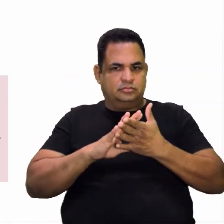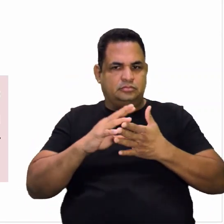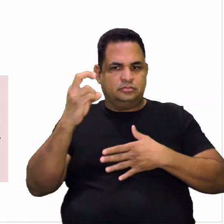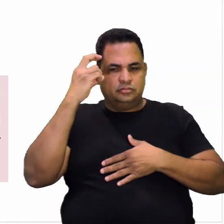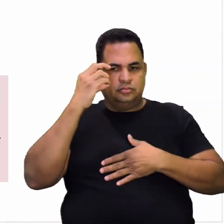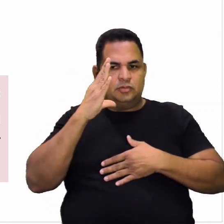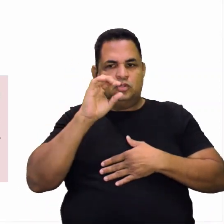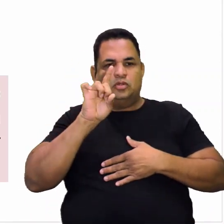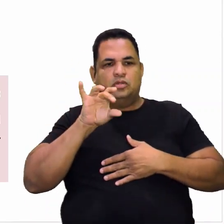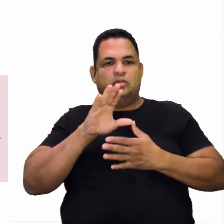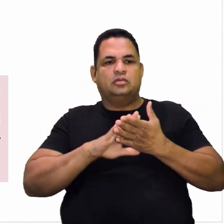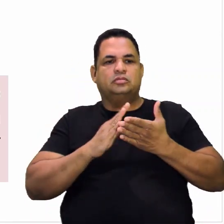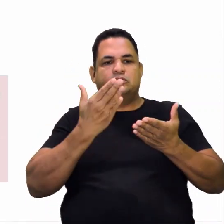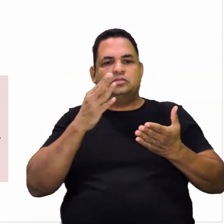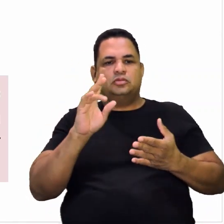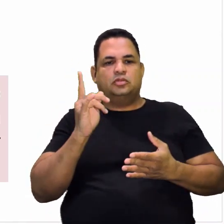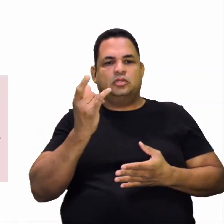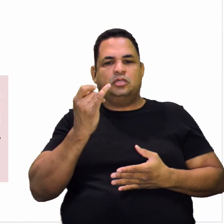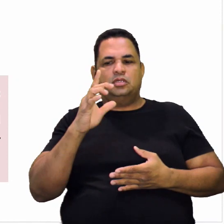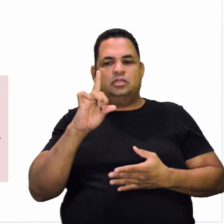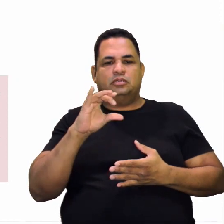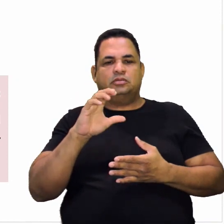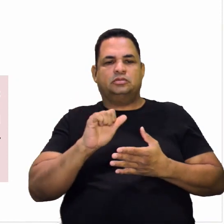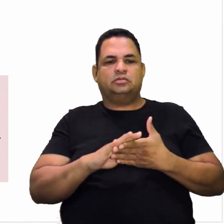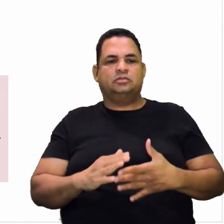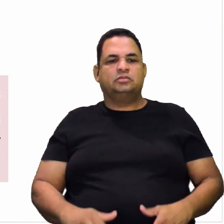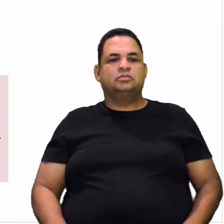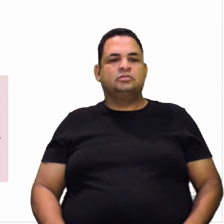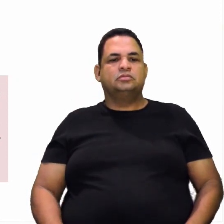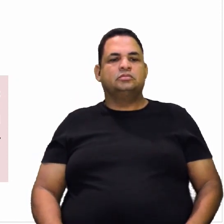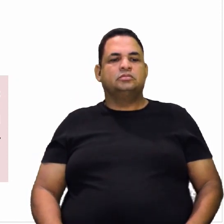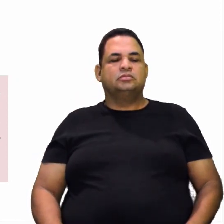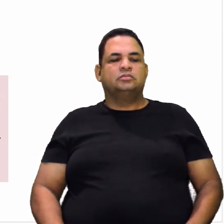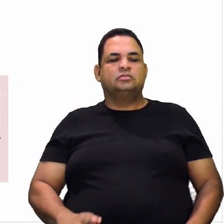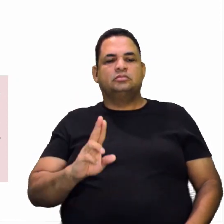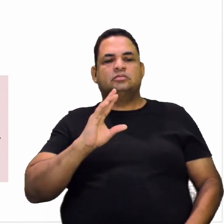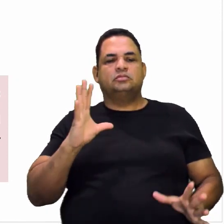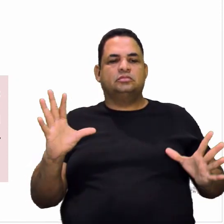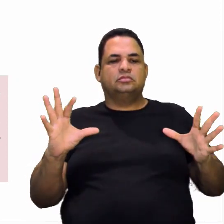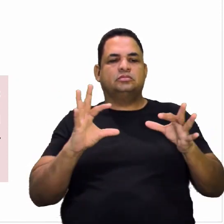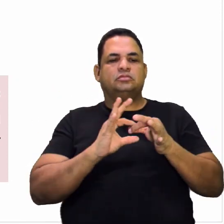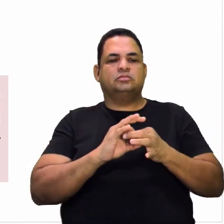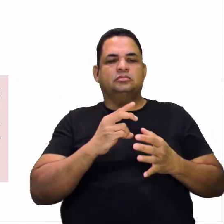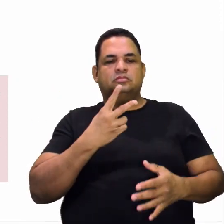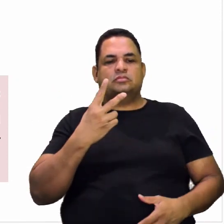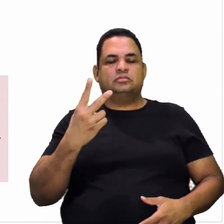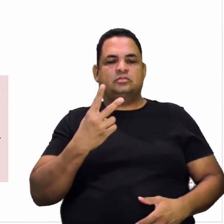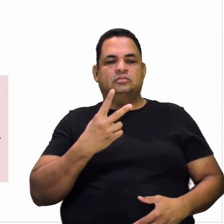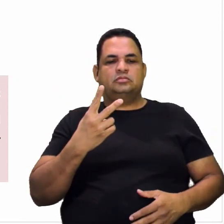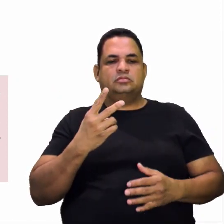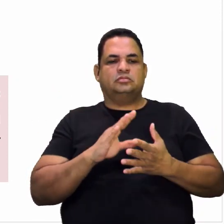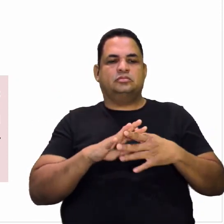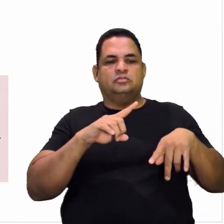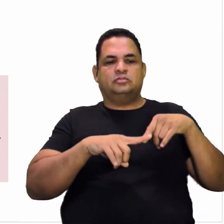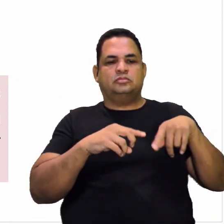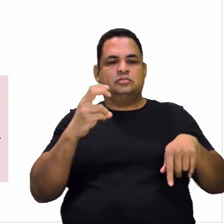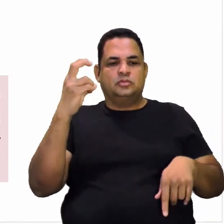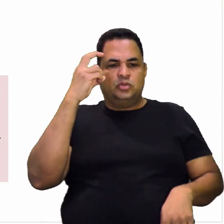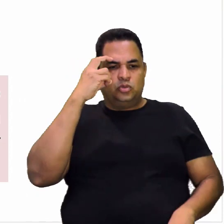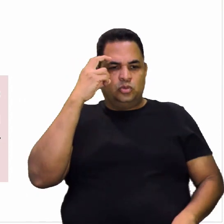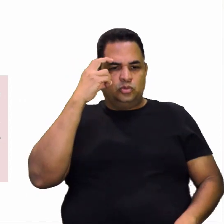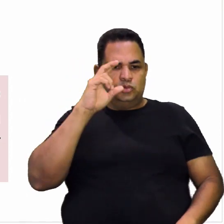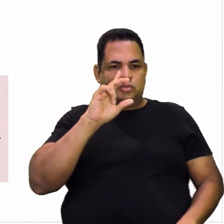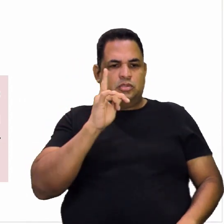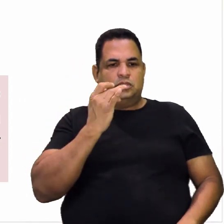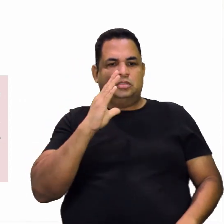cultura helenística, ou helenismo, vai ser o resultado da fusão, dessa união dos elementos da cultura helenística grega